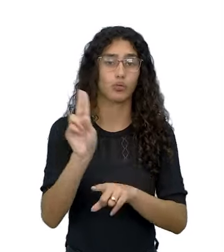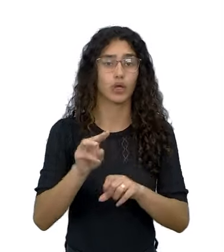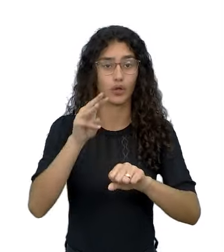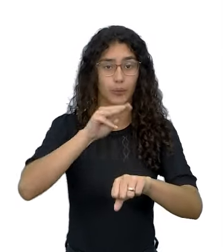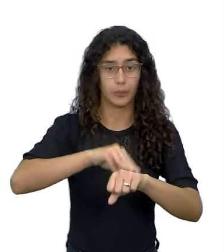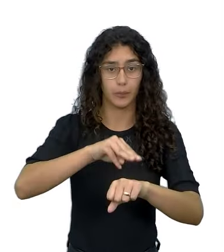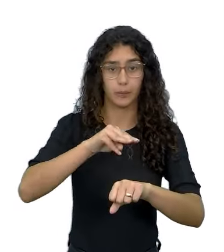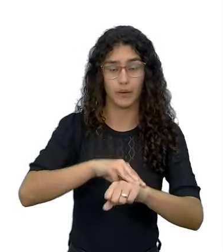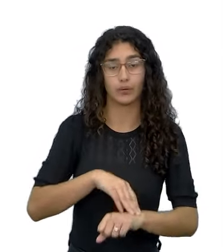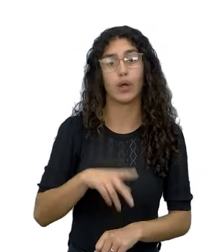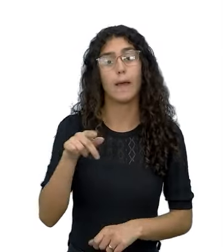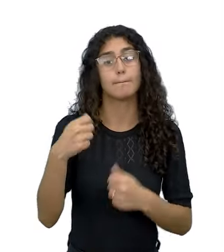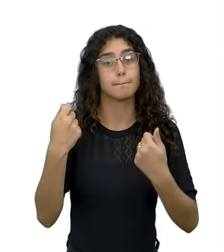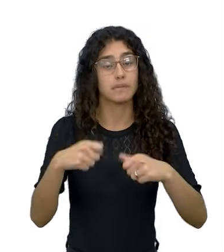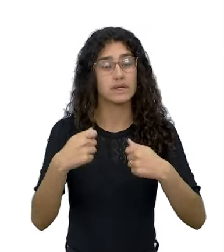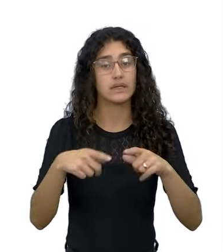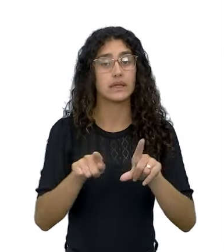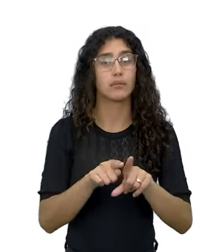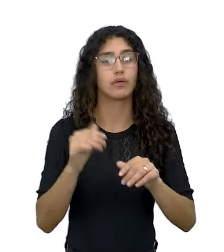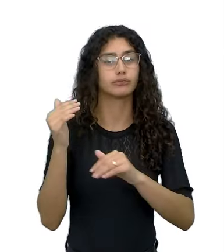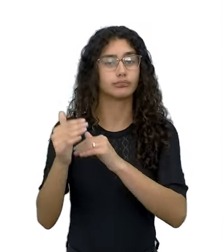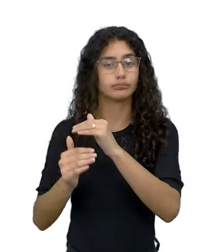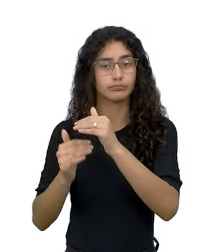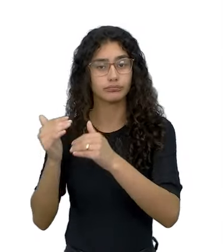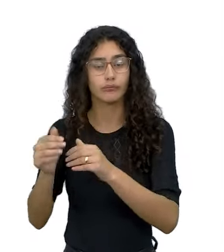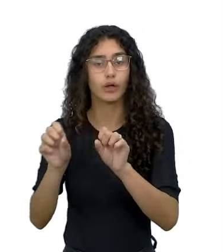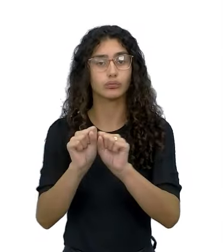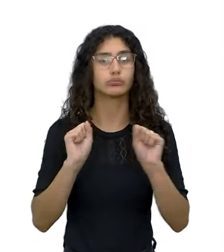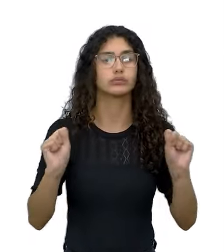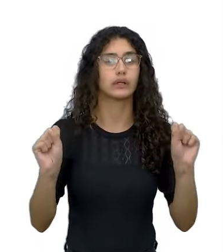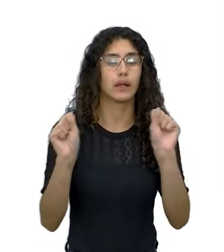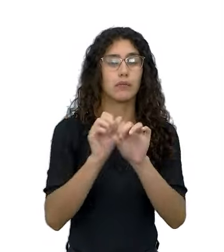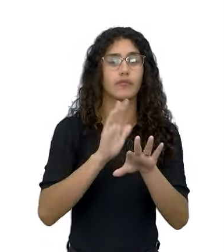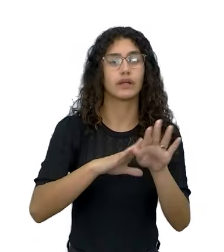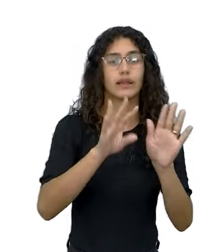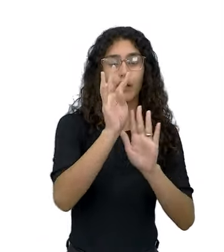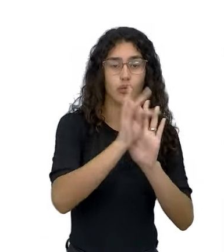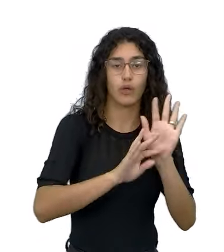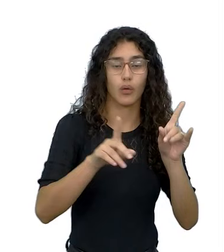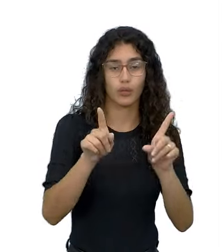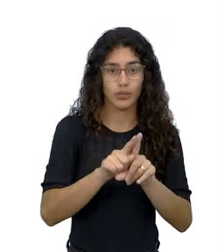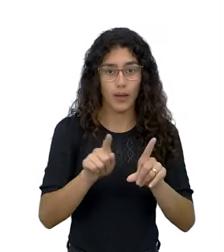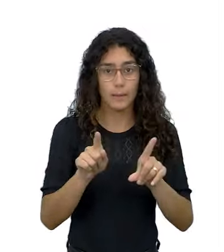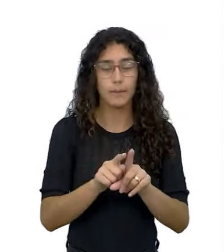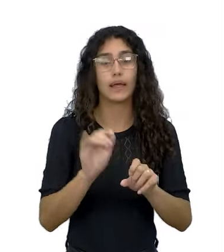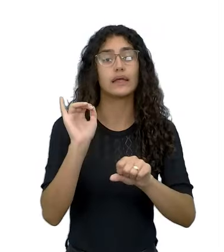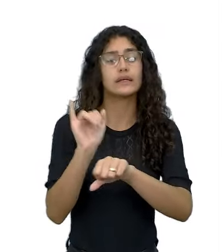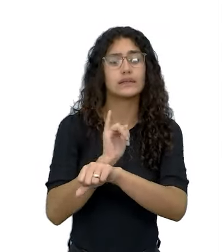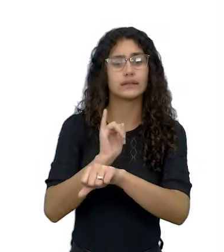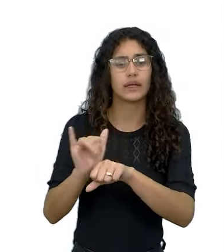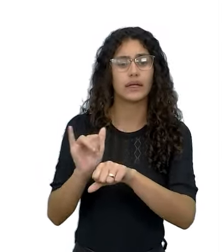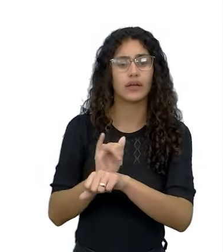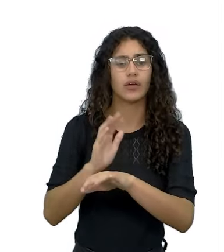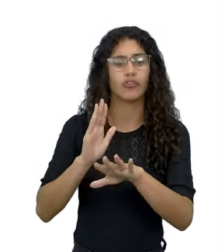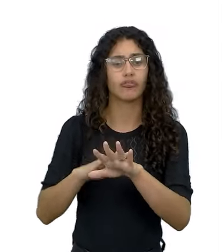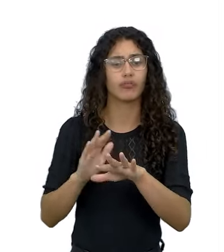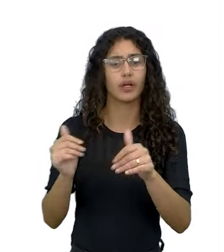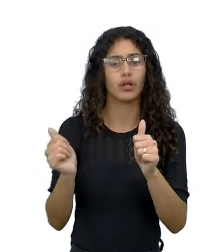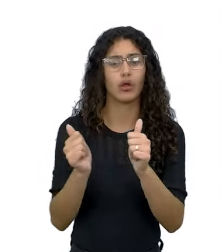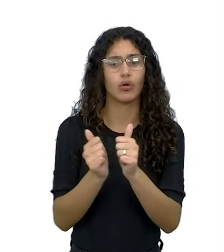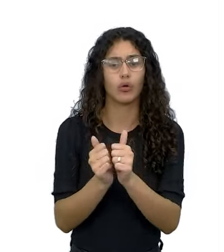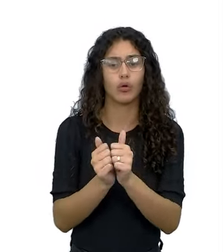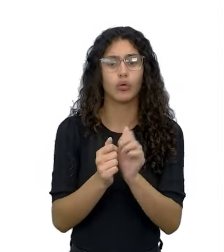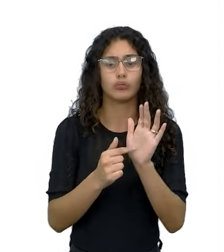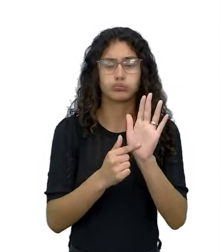momento. É necessário apropriar-se dos sistemas de produção textual e das estratégias de leitura, com enfoque